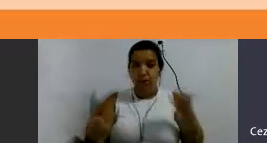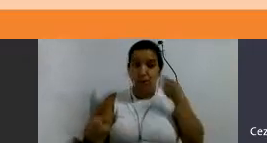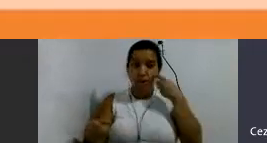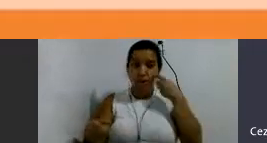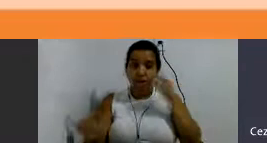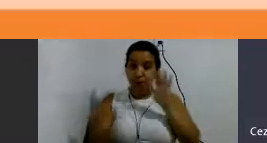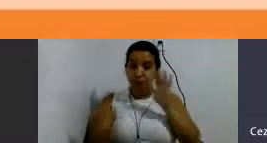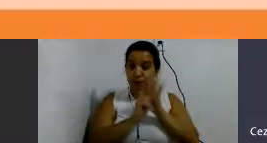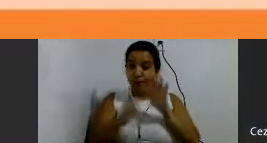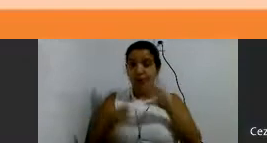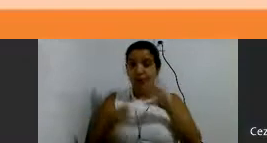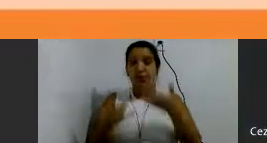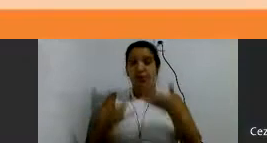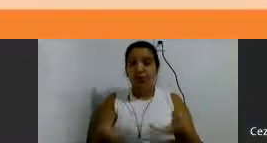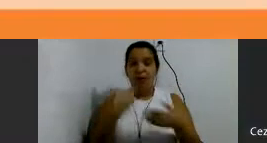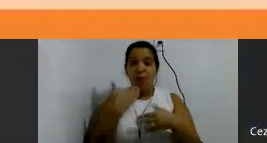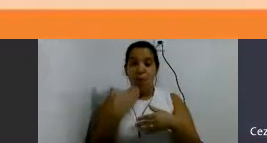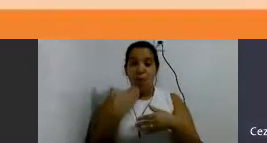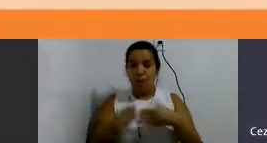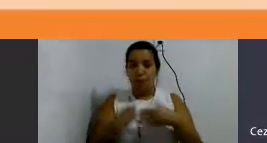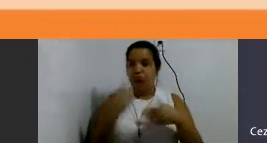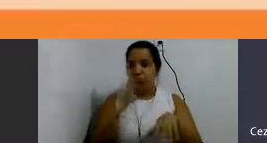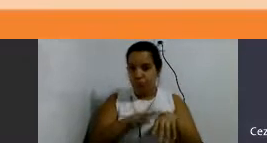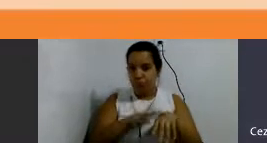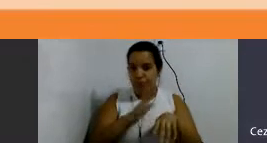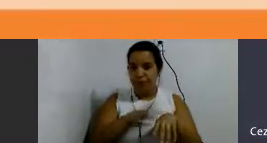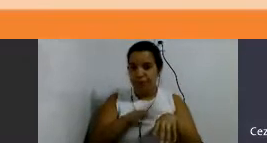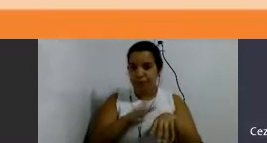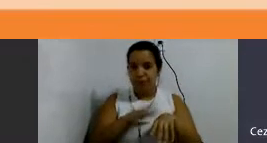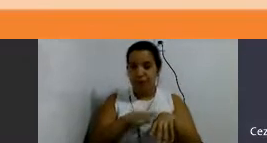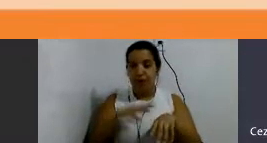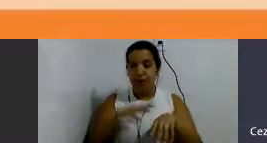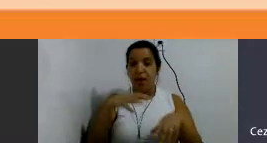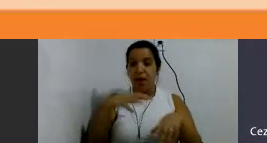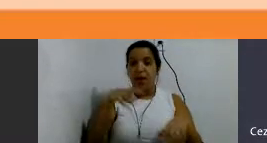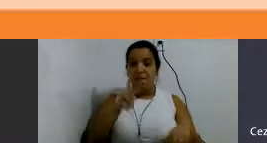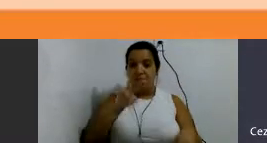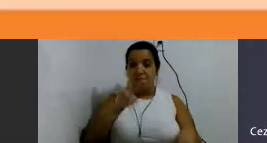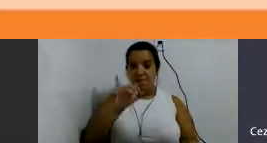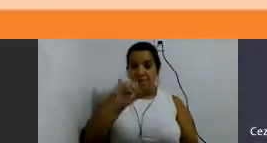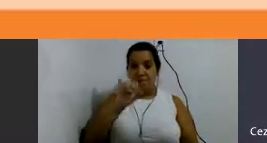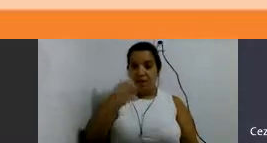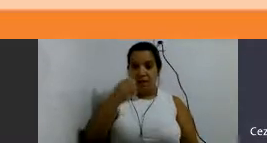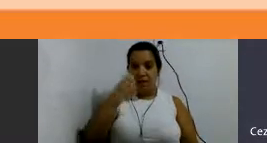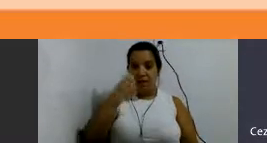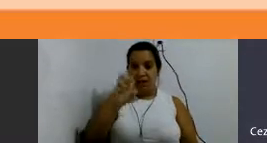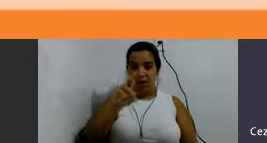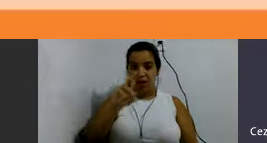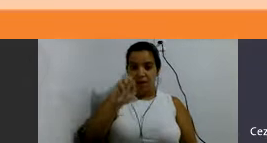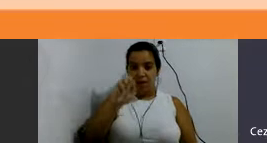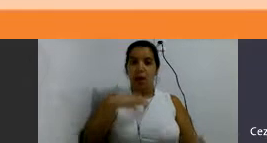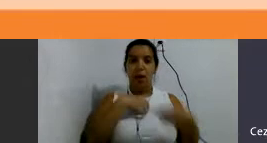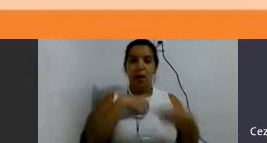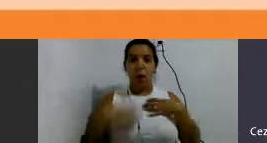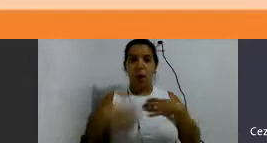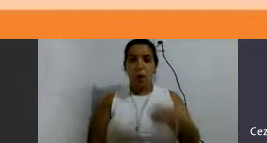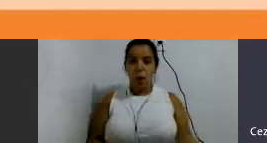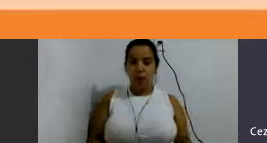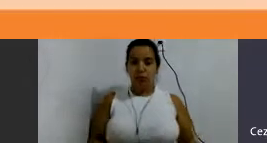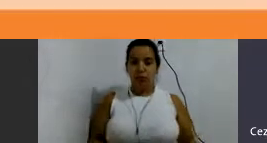agente causador. Então, a forma visceral, onde a gente tem o acometimento de